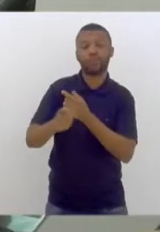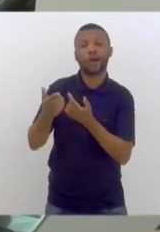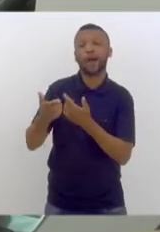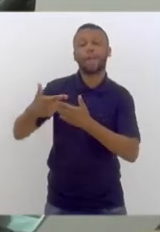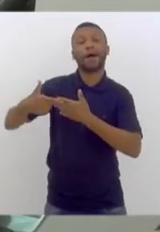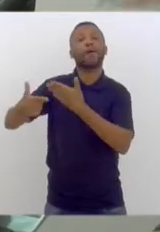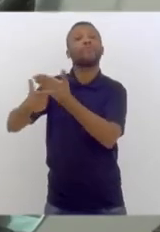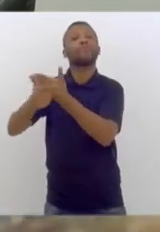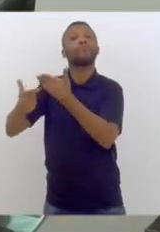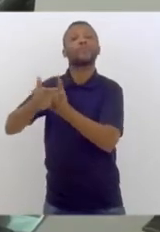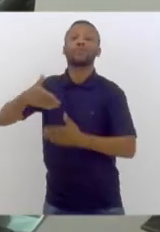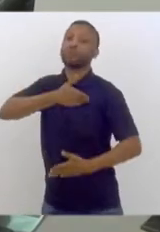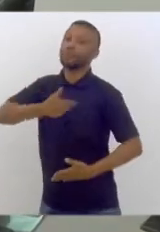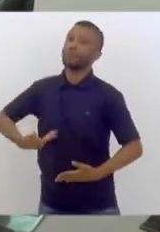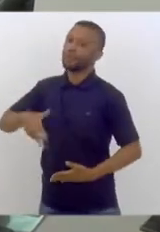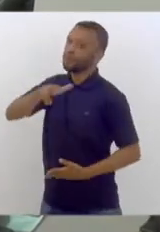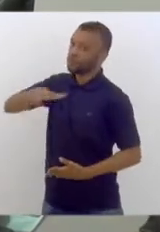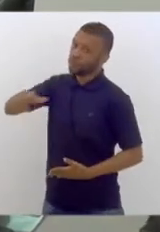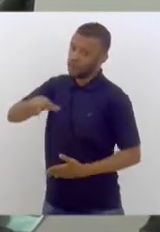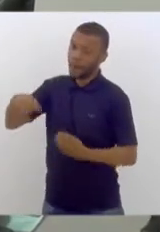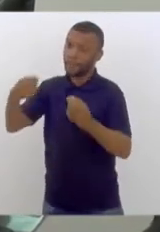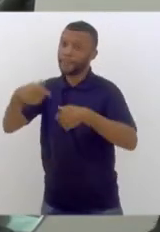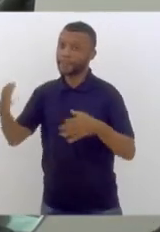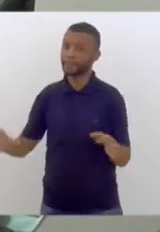parte desta mensagem.